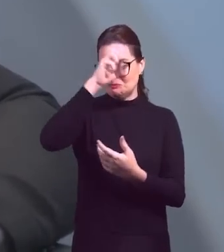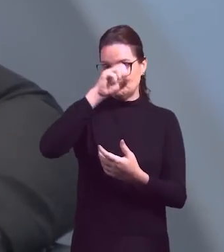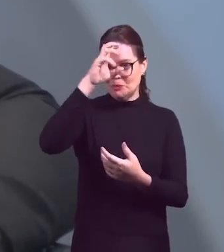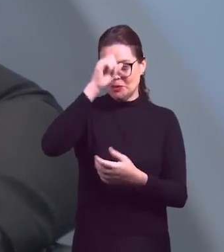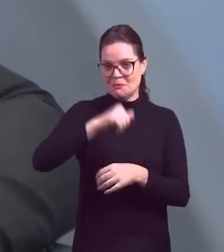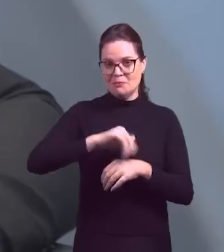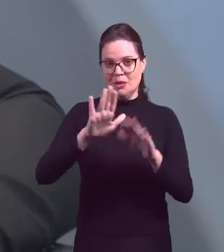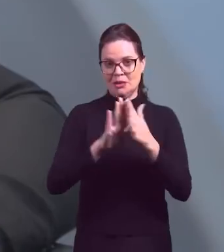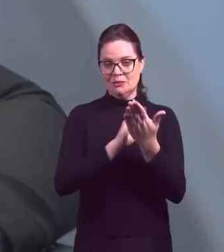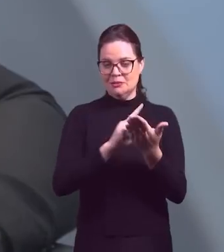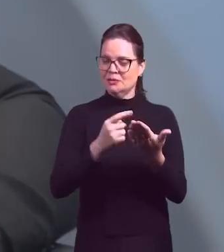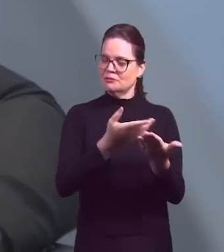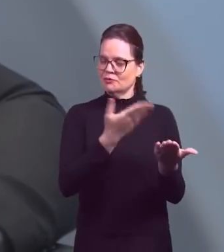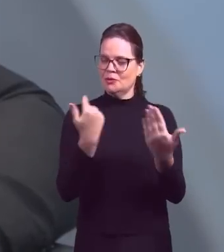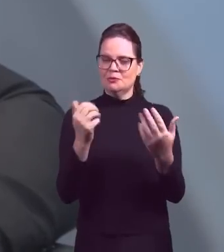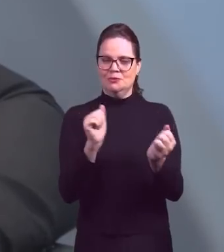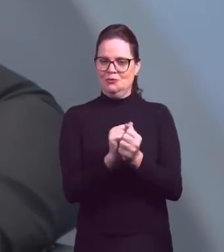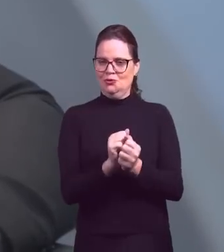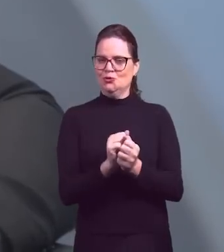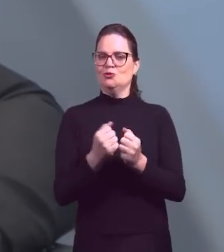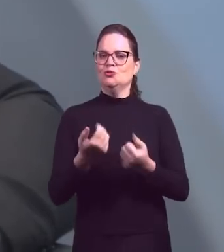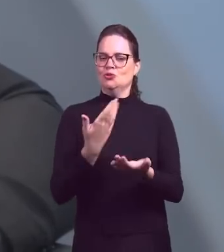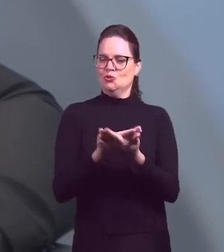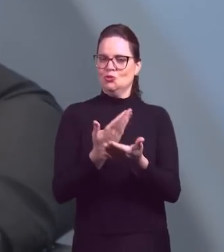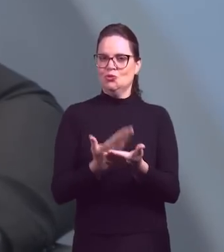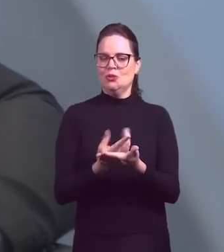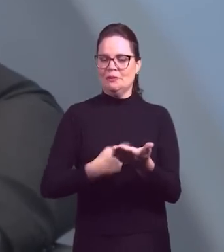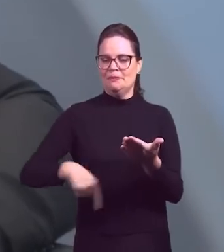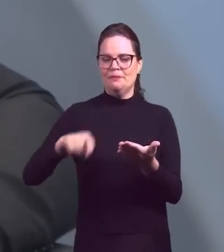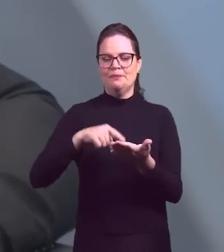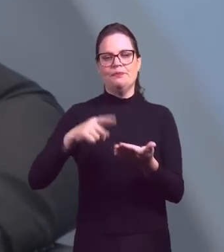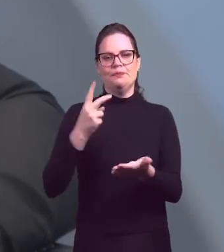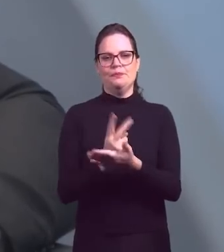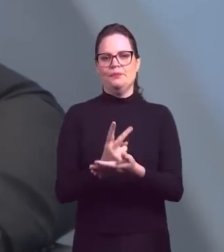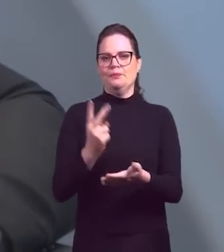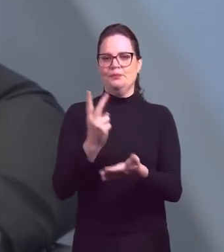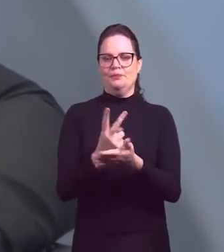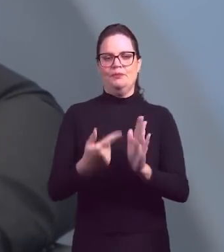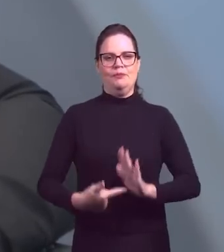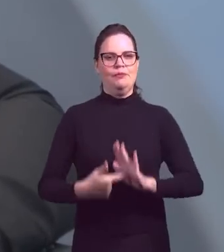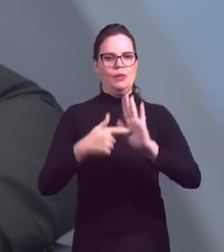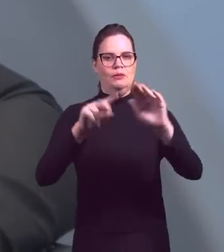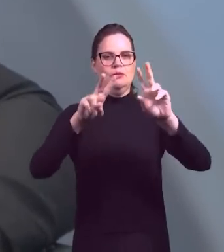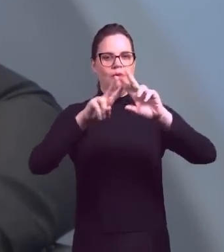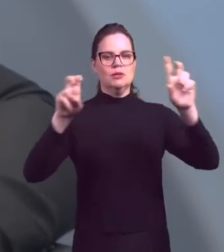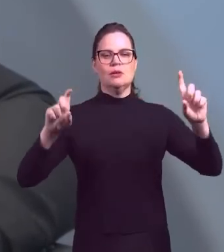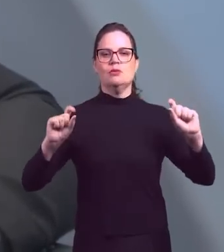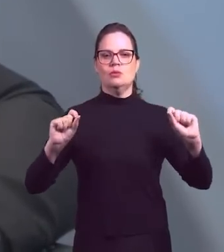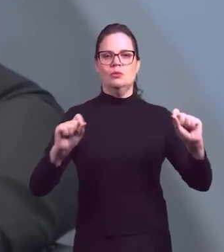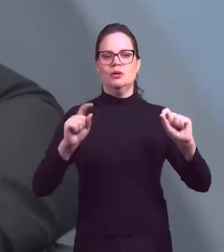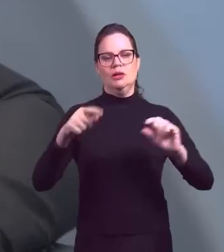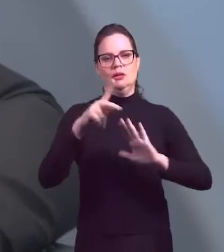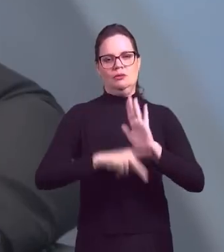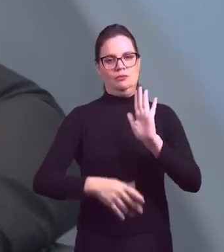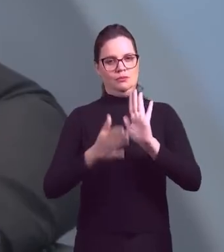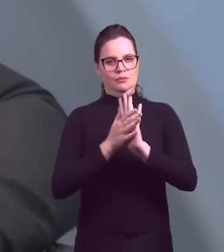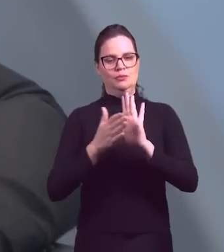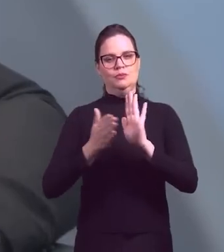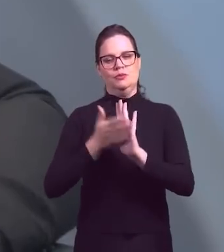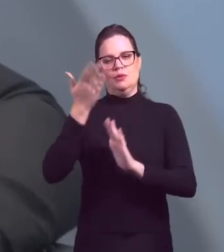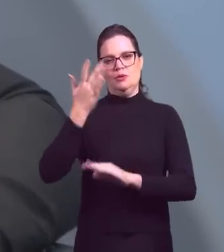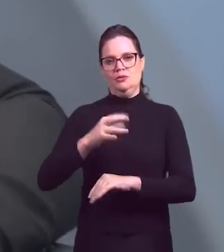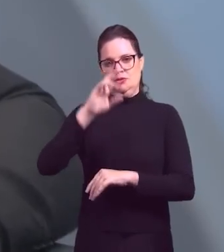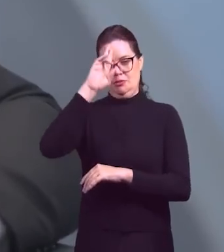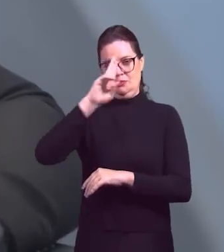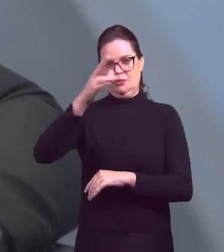quer absorver um pouco mais? Fique conosco e nós continuaremos falando daquilo que é a